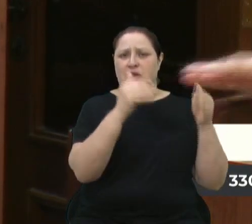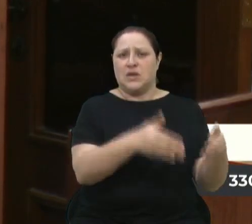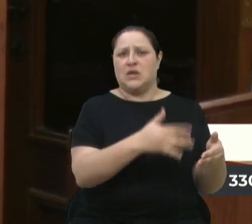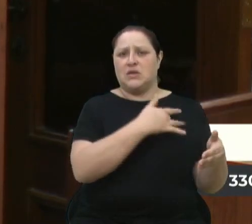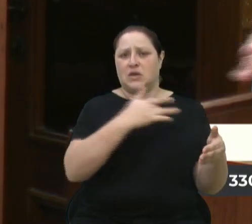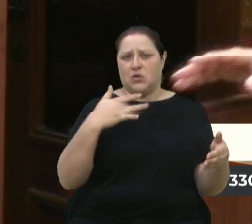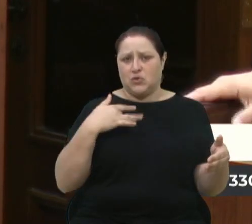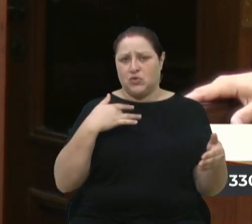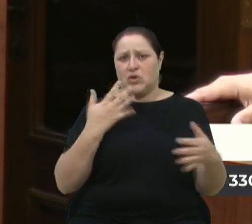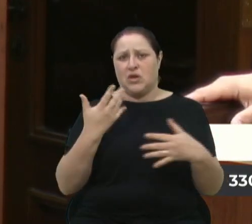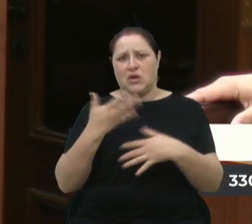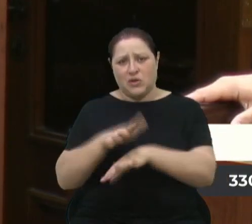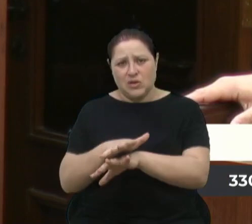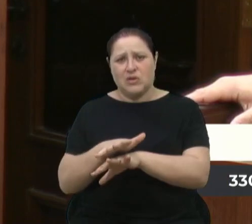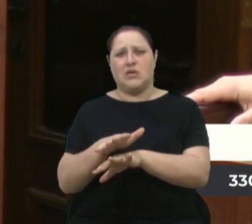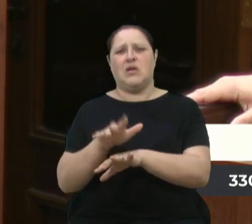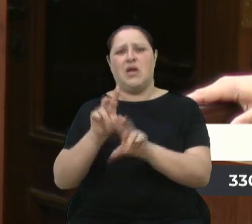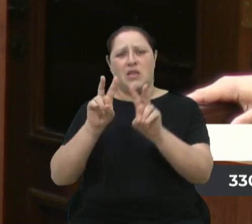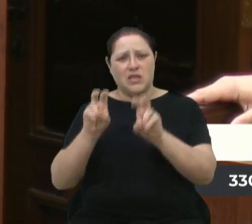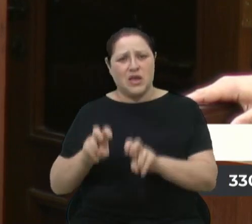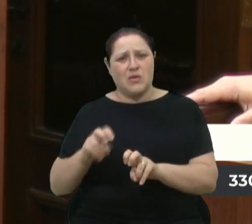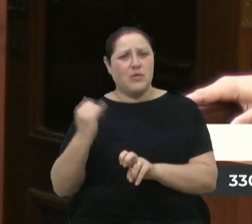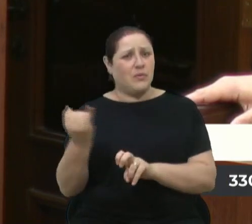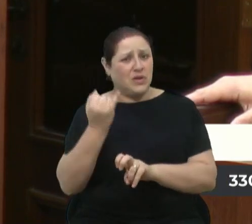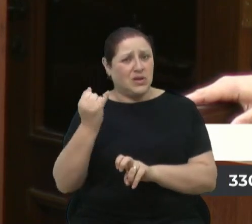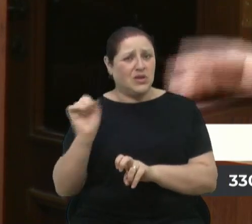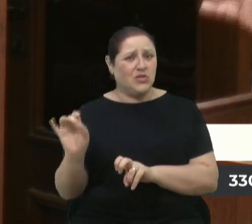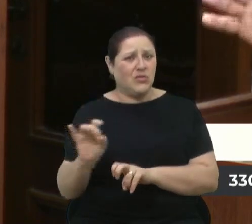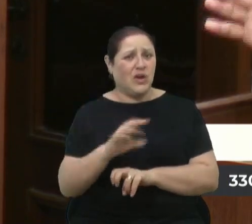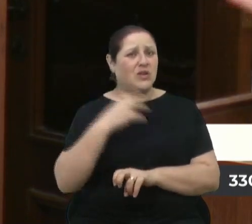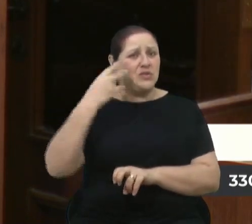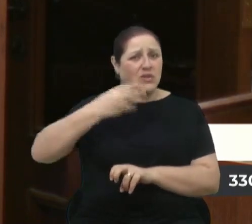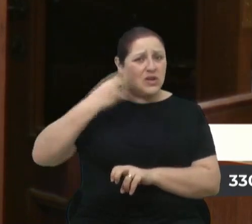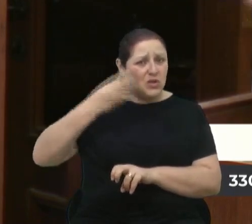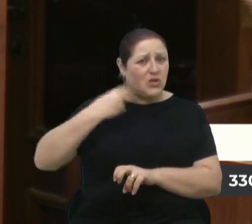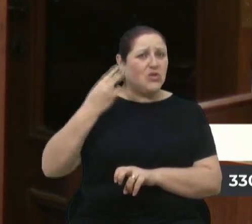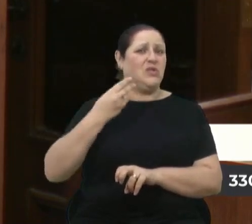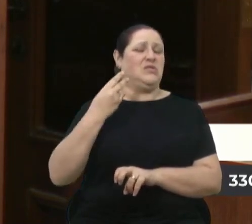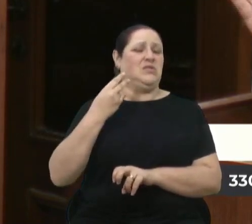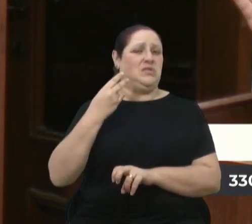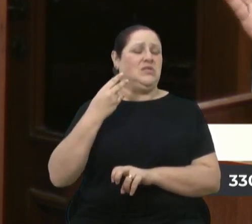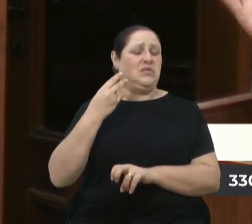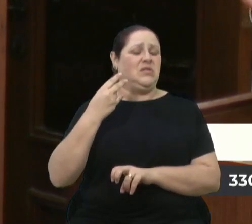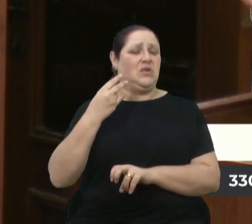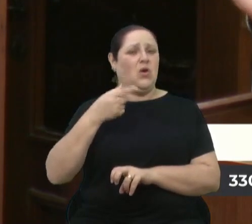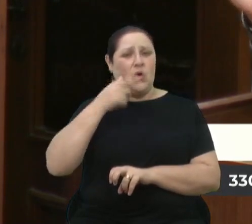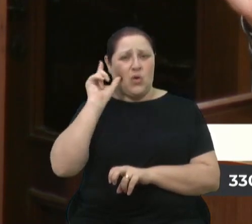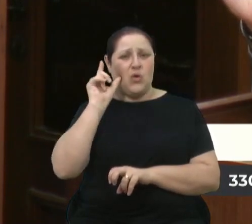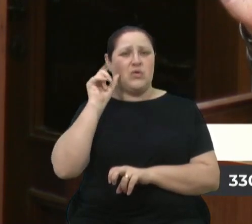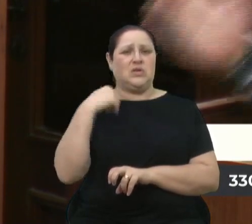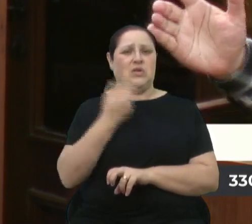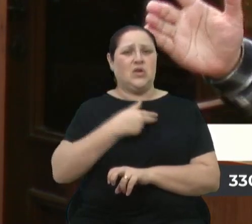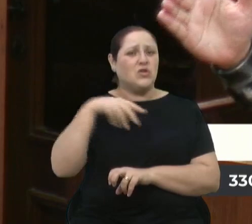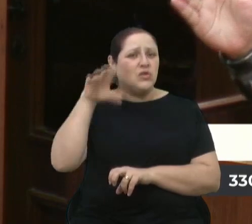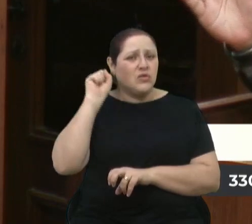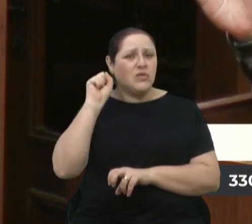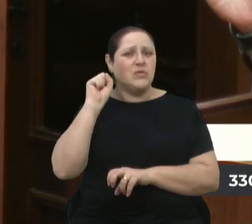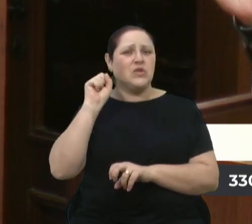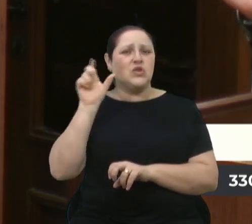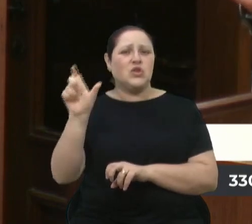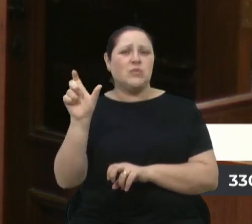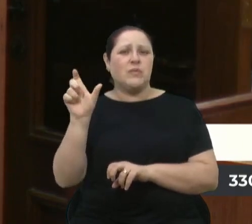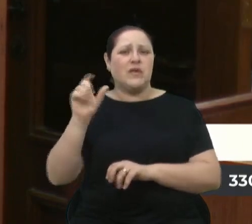tema da inclusão, que é tão caro para tantos dessa legislatura, porque a gente falava, eu ouvi tanto ontem,